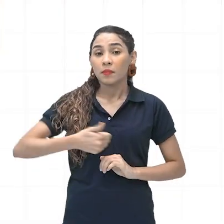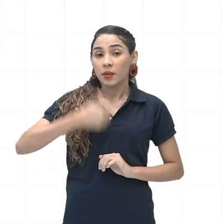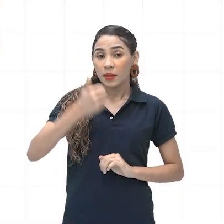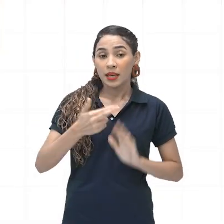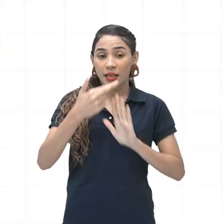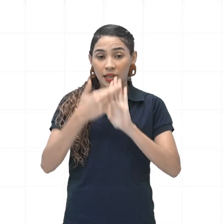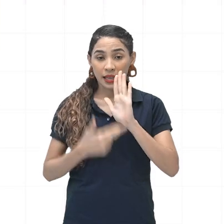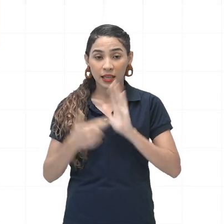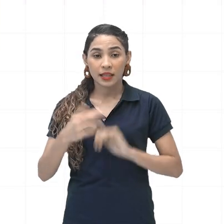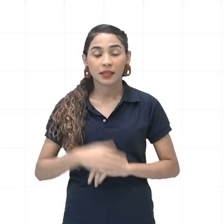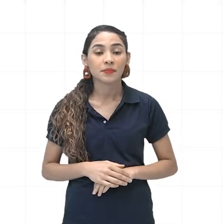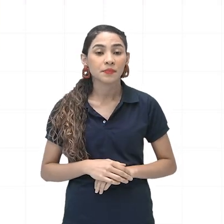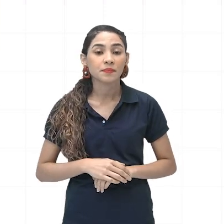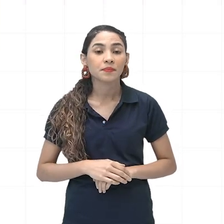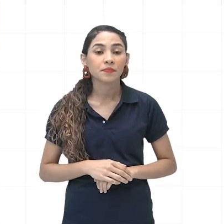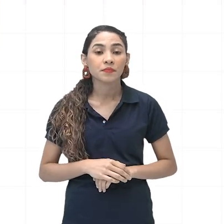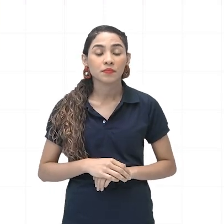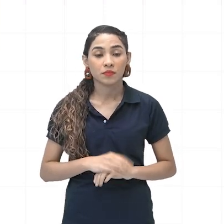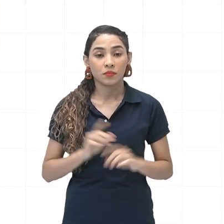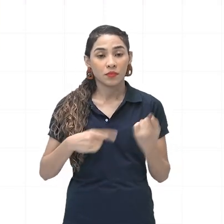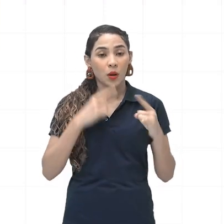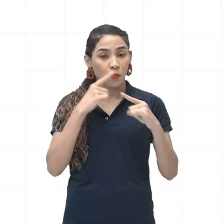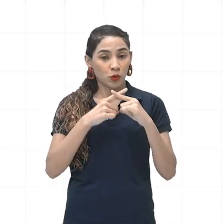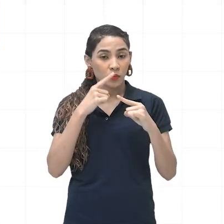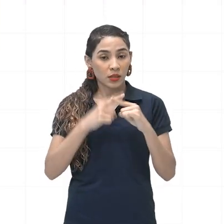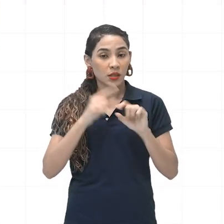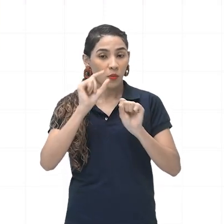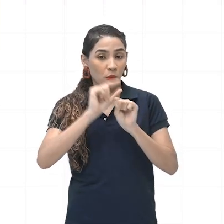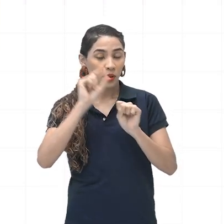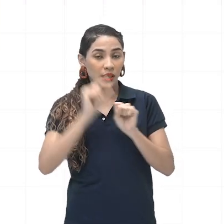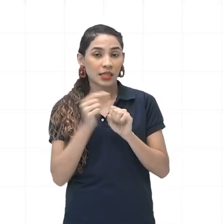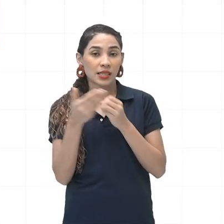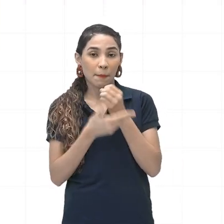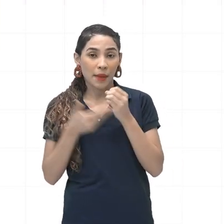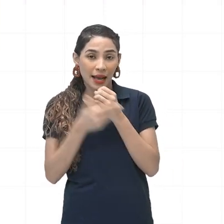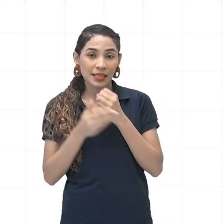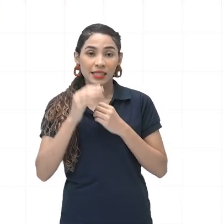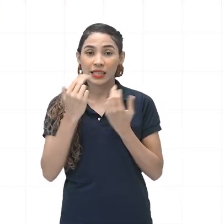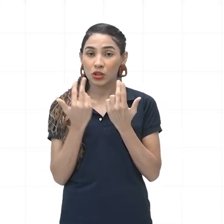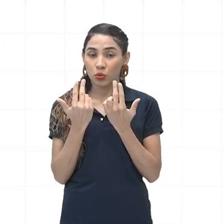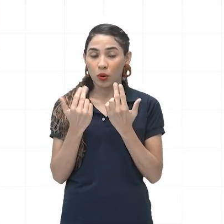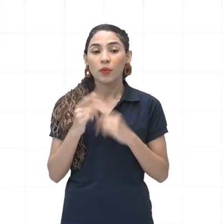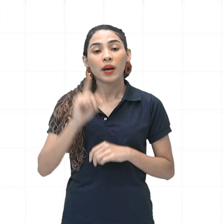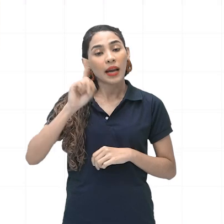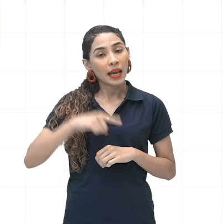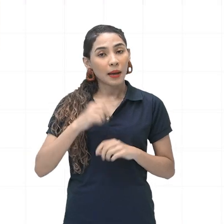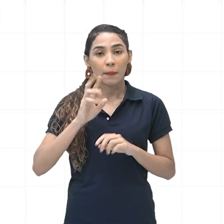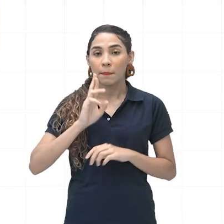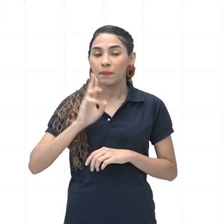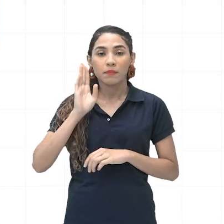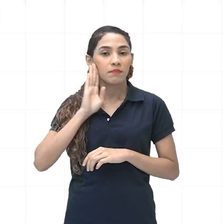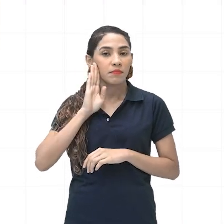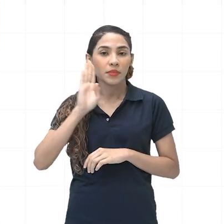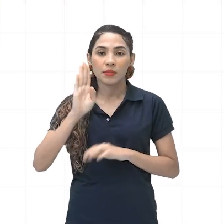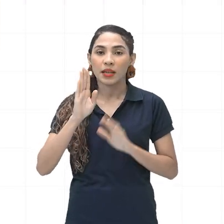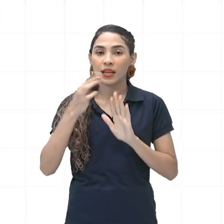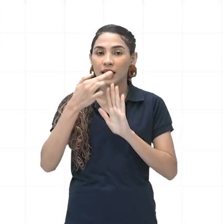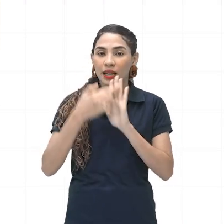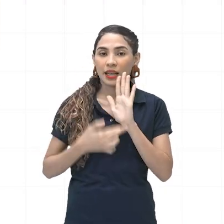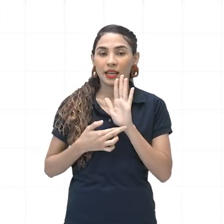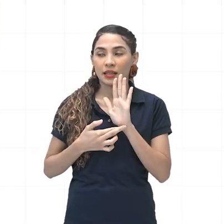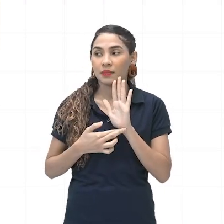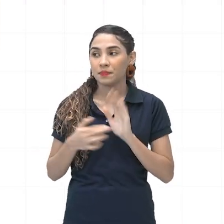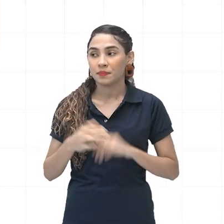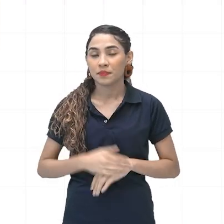Propriedade de produto de potências de mesma base. É a primeira propriedade que nós vamos ver durante esta